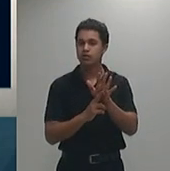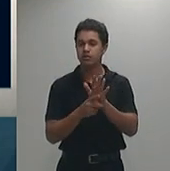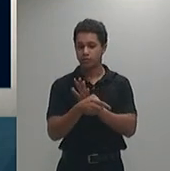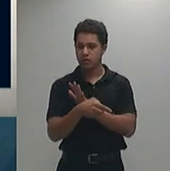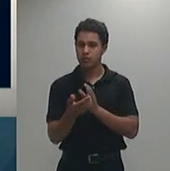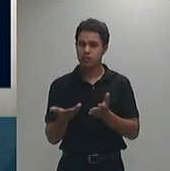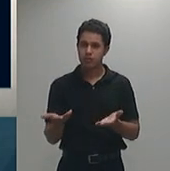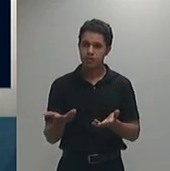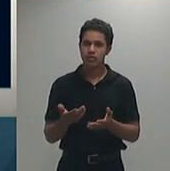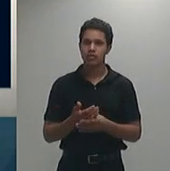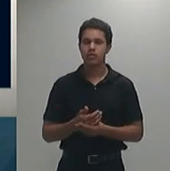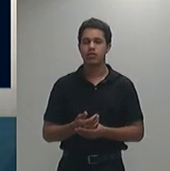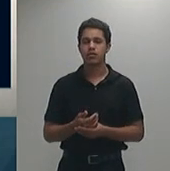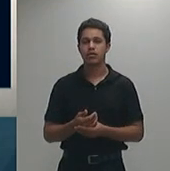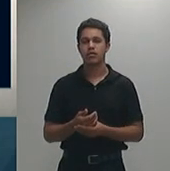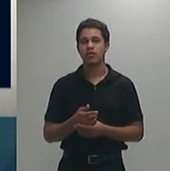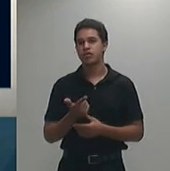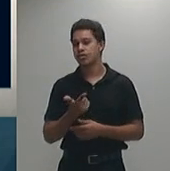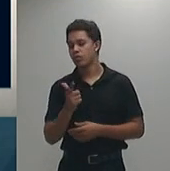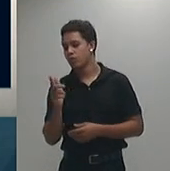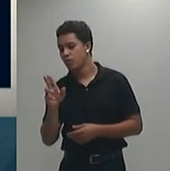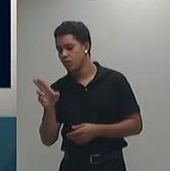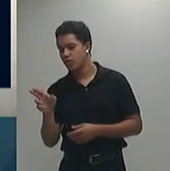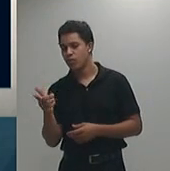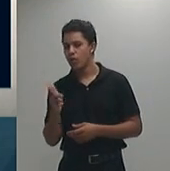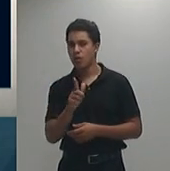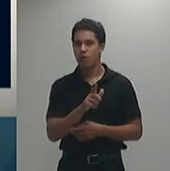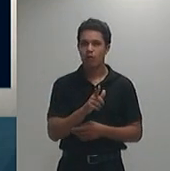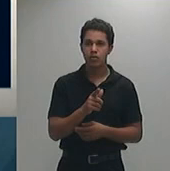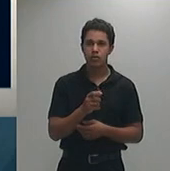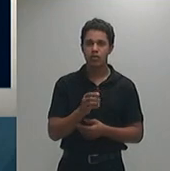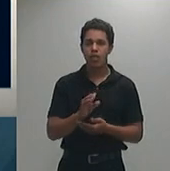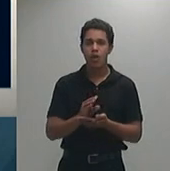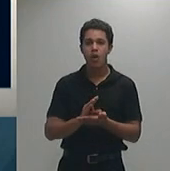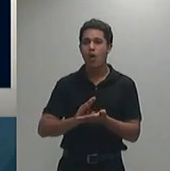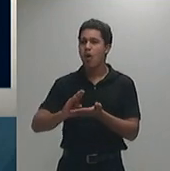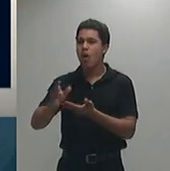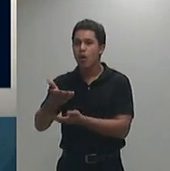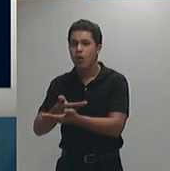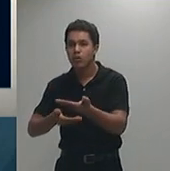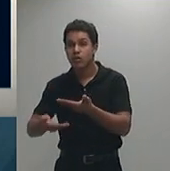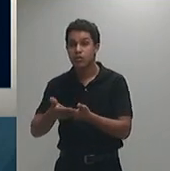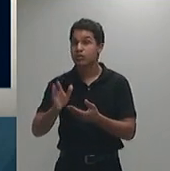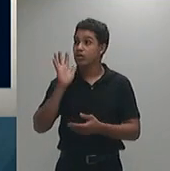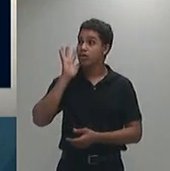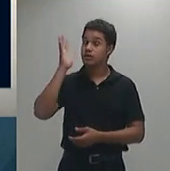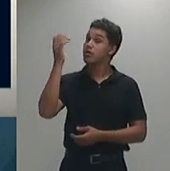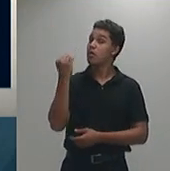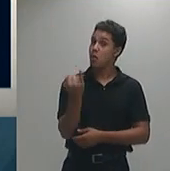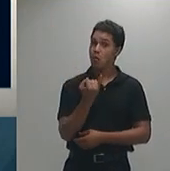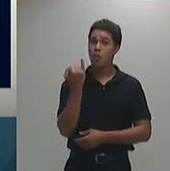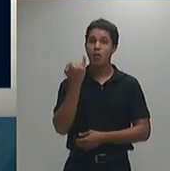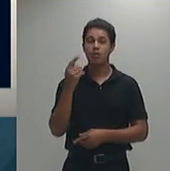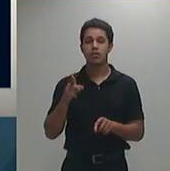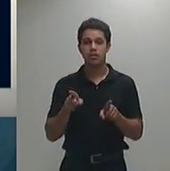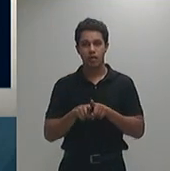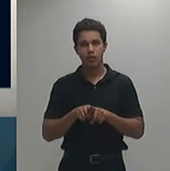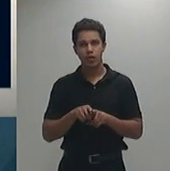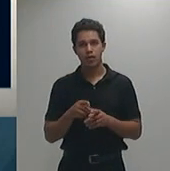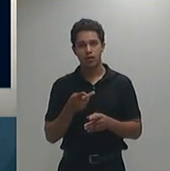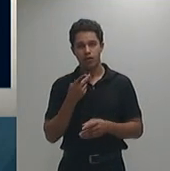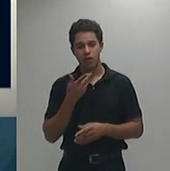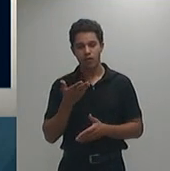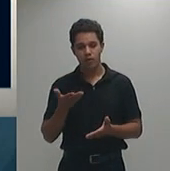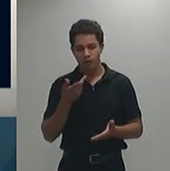de um polo de outro contribuições decisivas importante que eu acabei mencionando